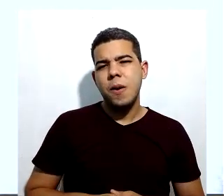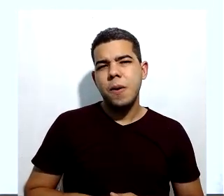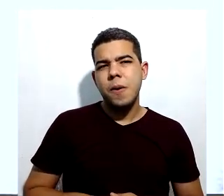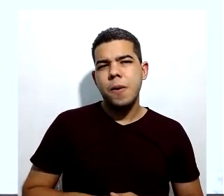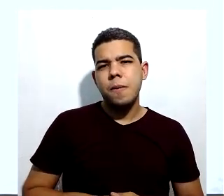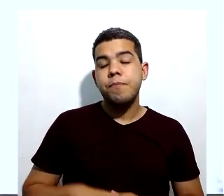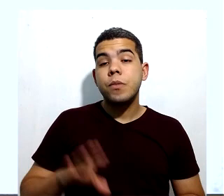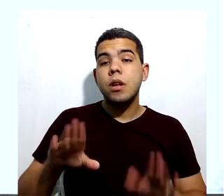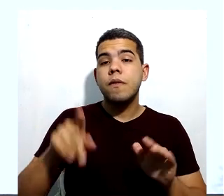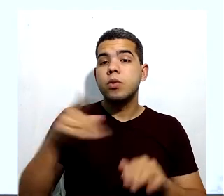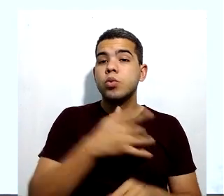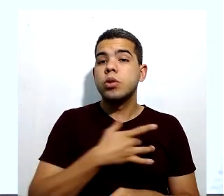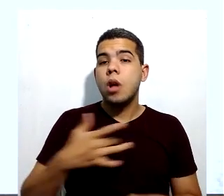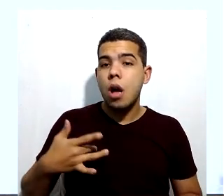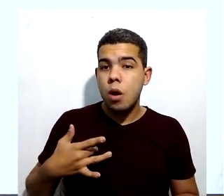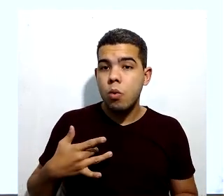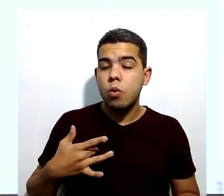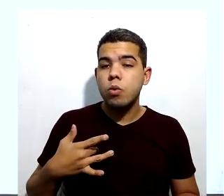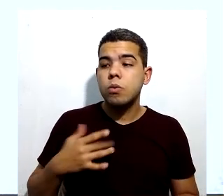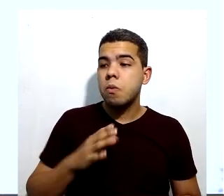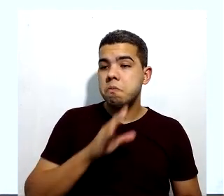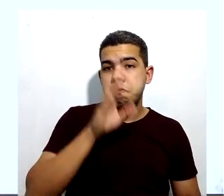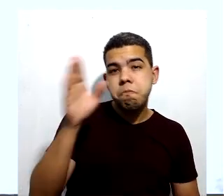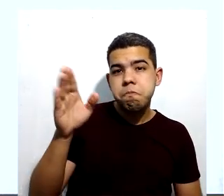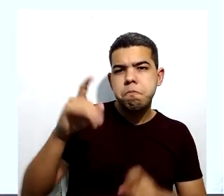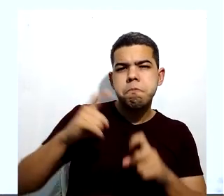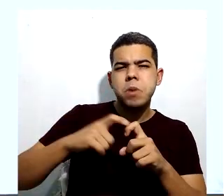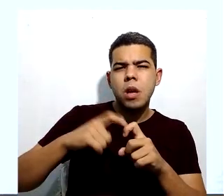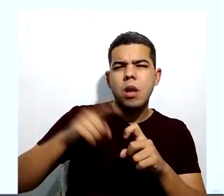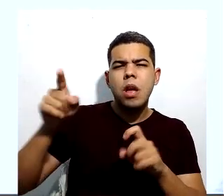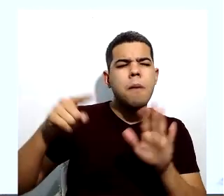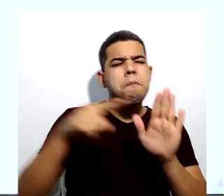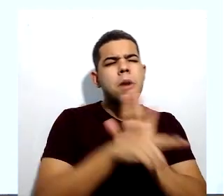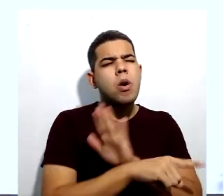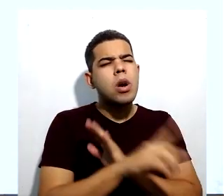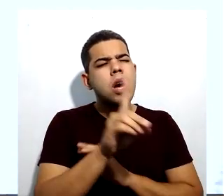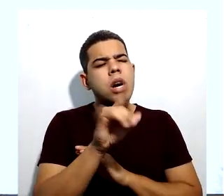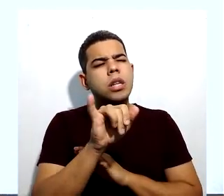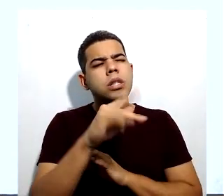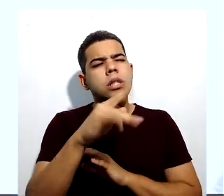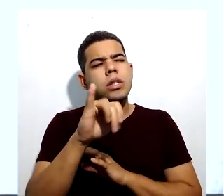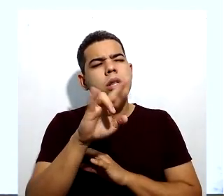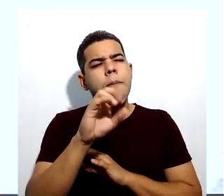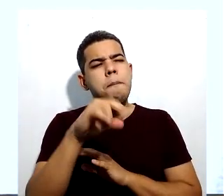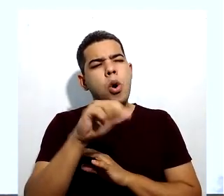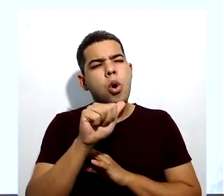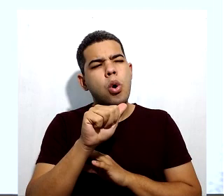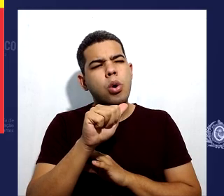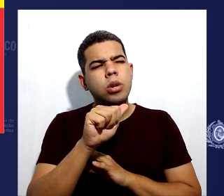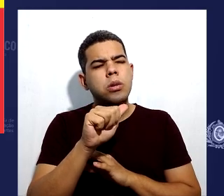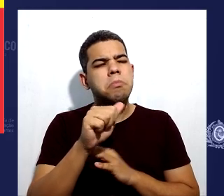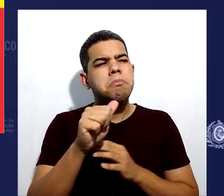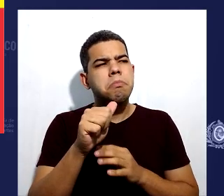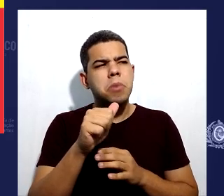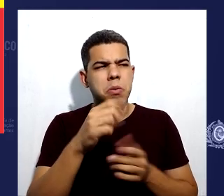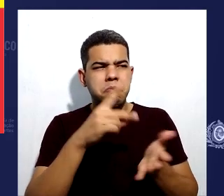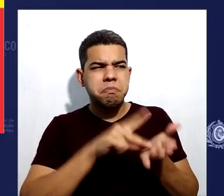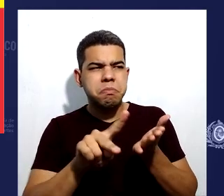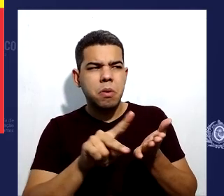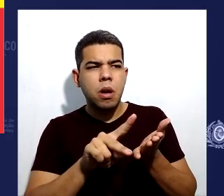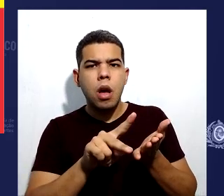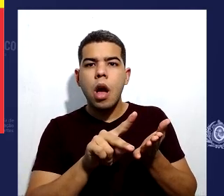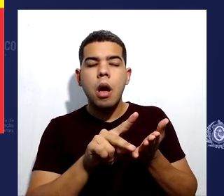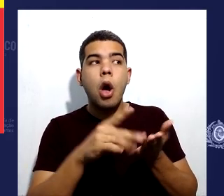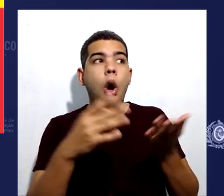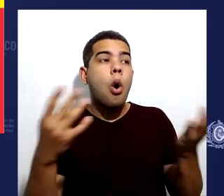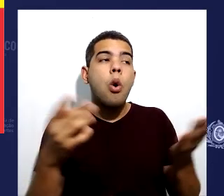alergia à dipirona? Você tem alergia a bezetacil? Ele pergunta antes de prescrever, né? Porque